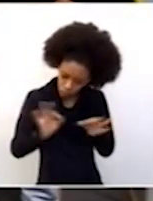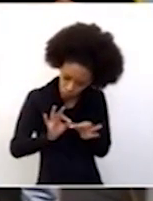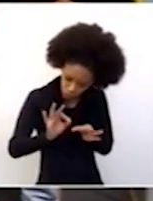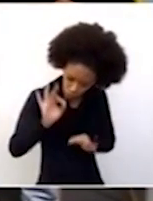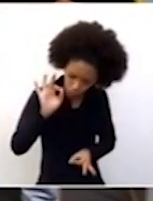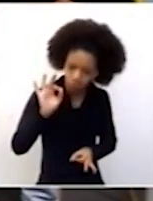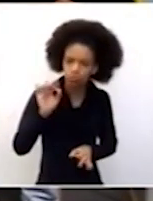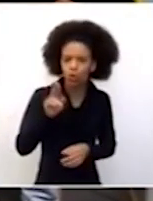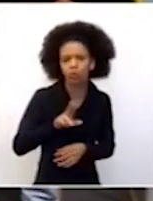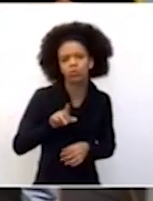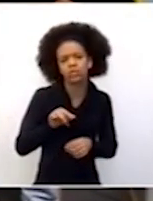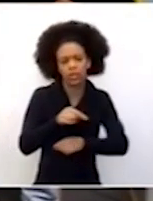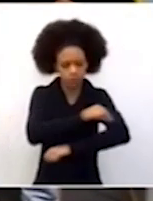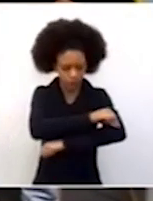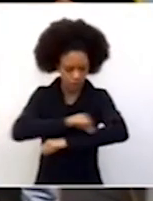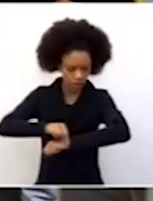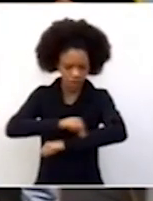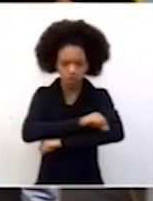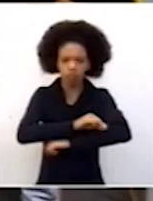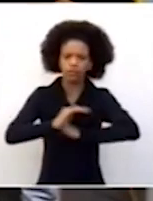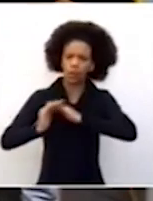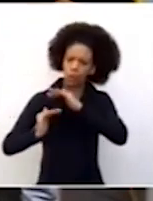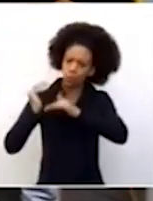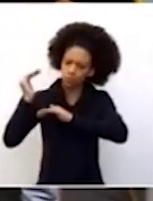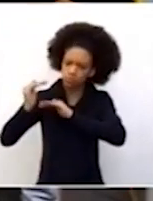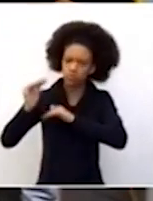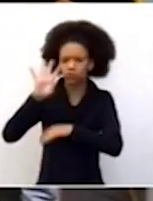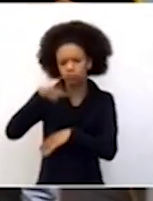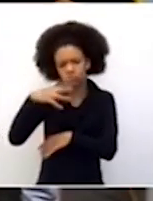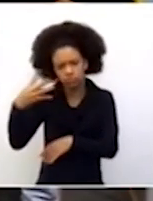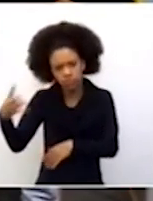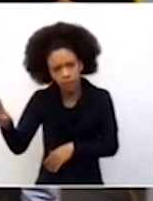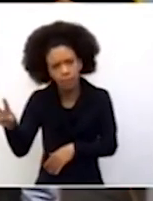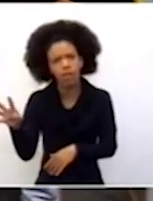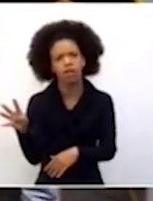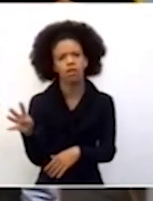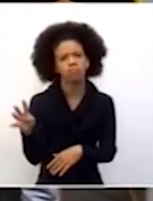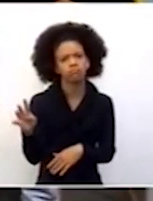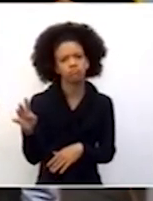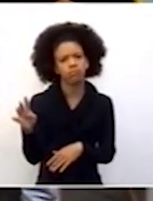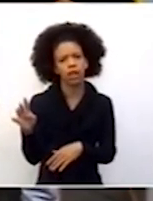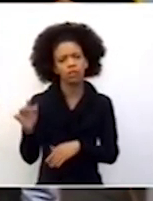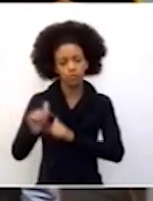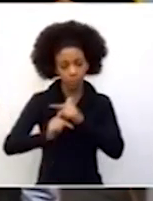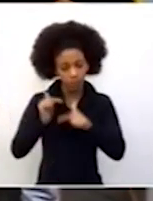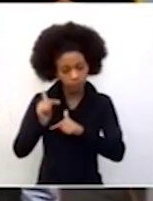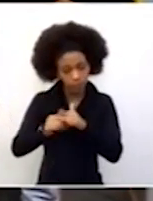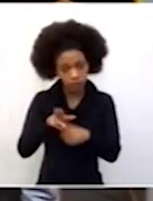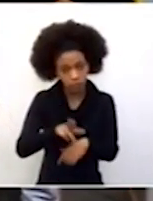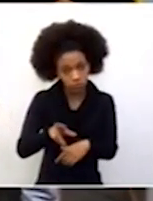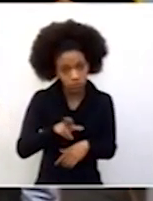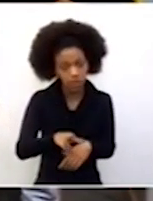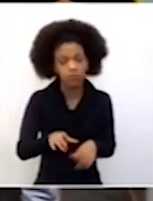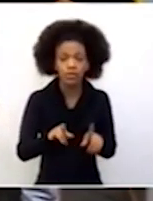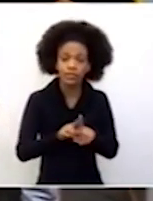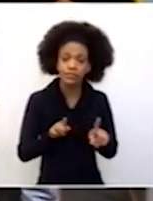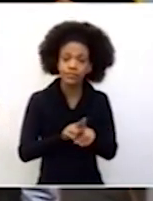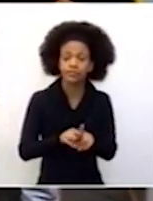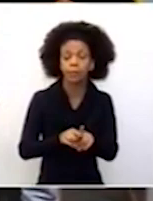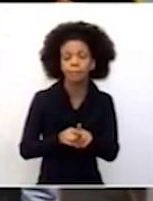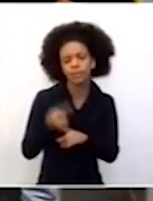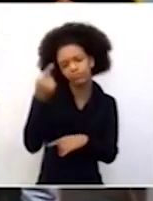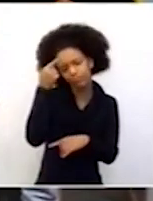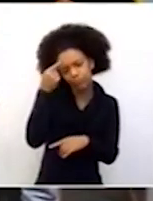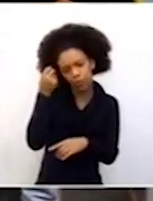régua, né? Construção de tabela a partir dos materiais usados, noção de multiplicação,